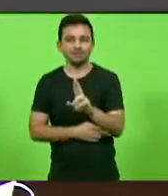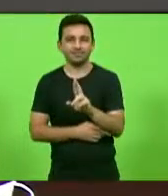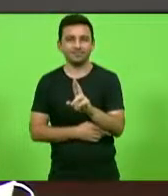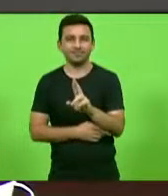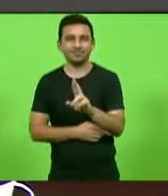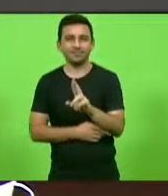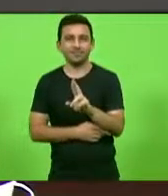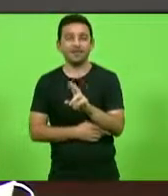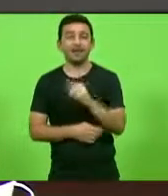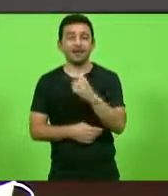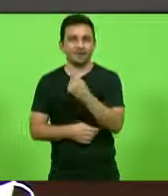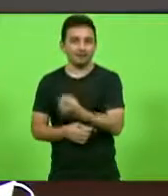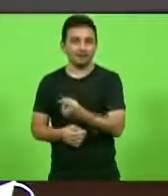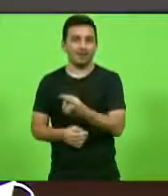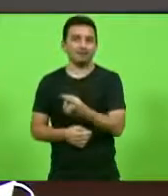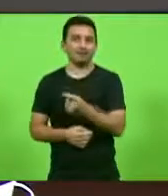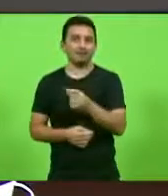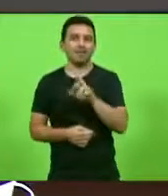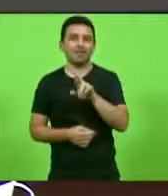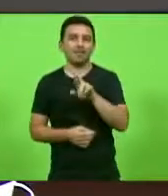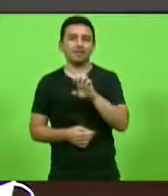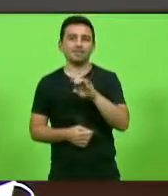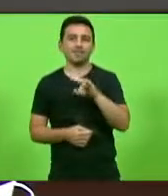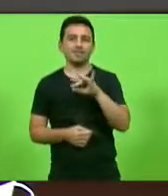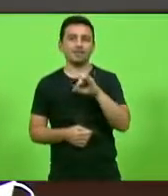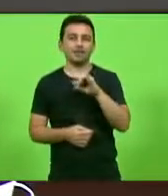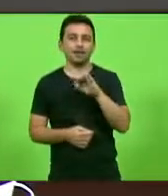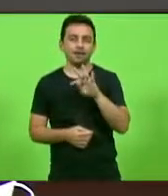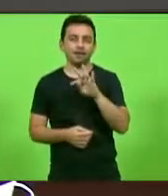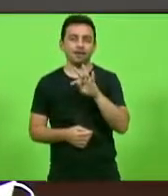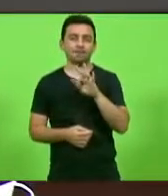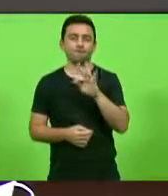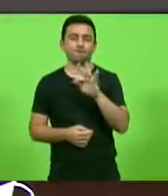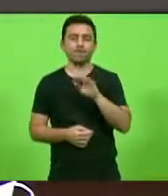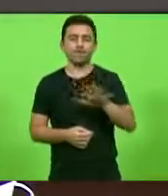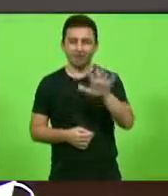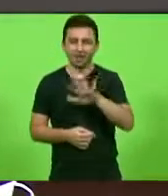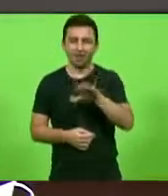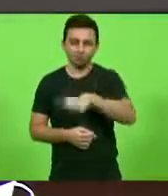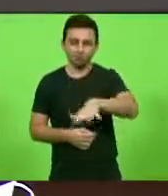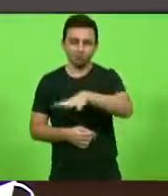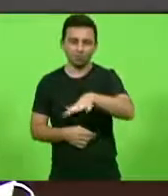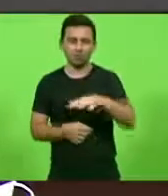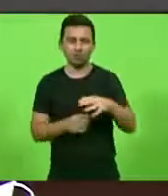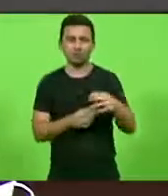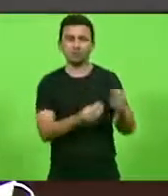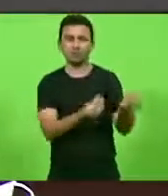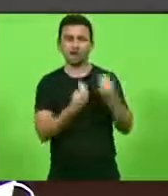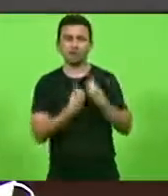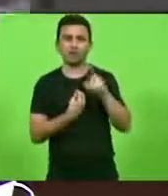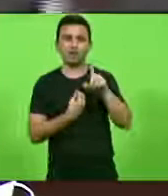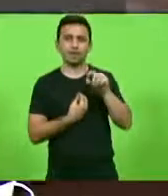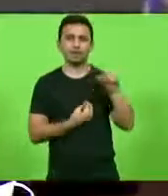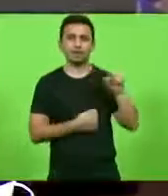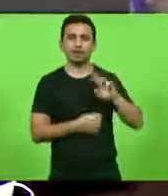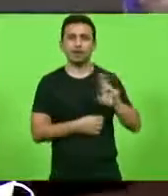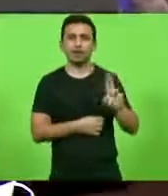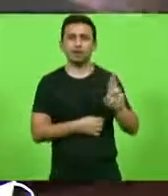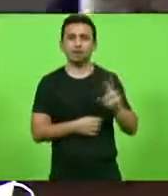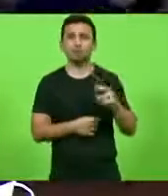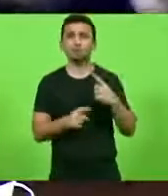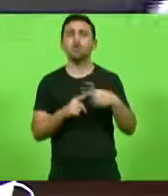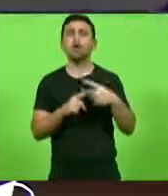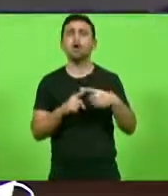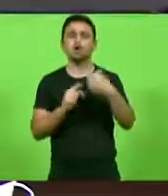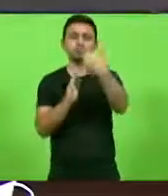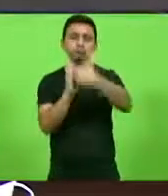na Receita Federal, não deram para ele os 100 mil. Mas, gente, por que não pega o 17, desconta do 100,